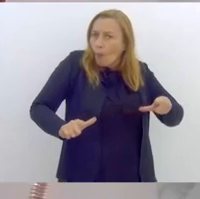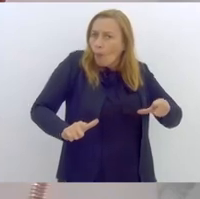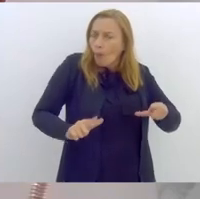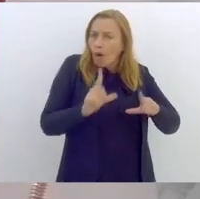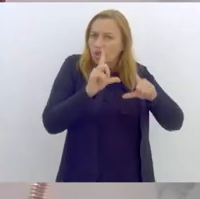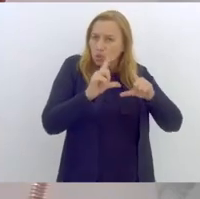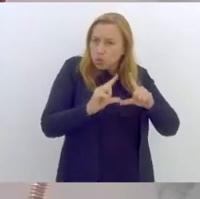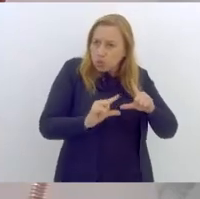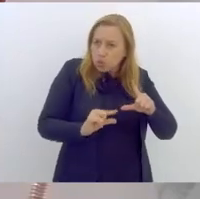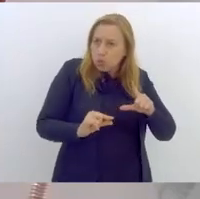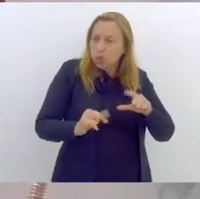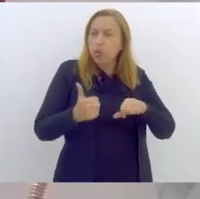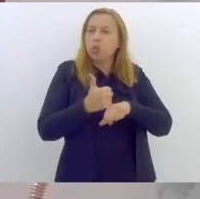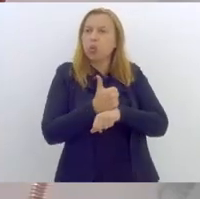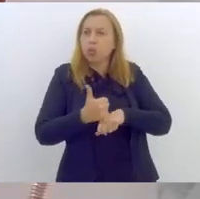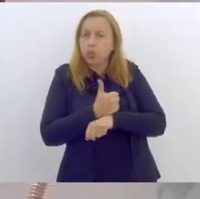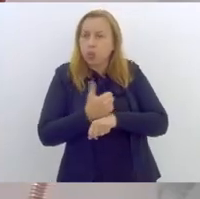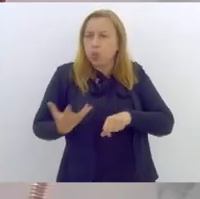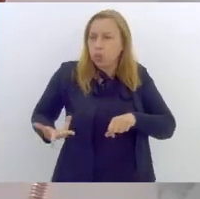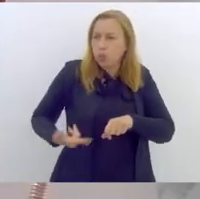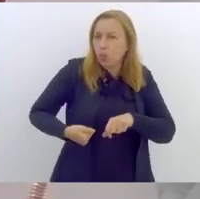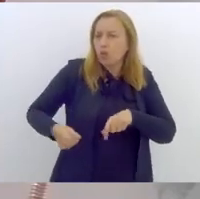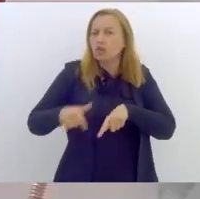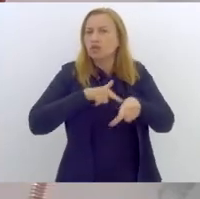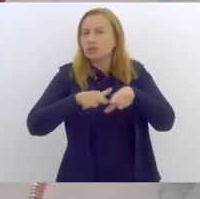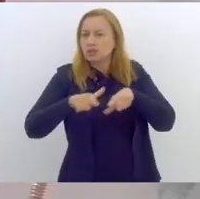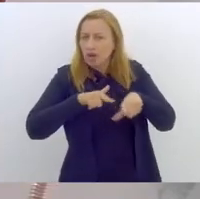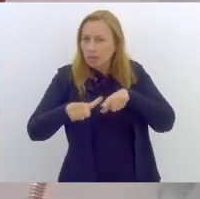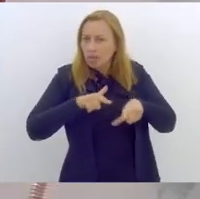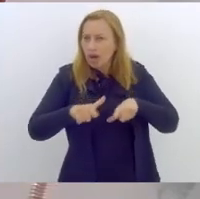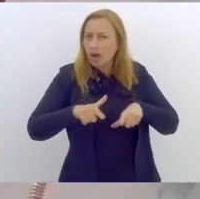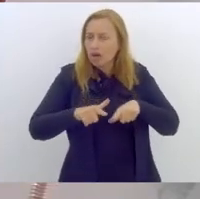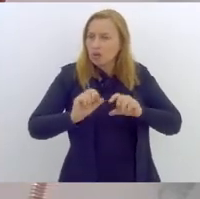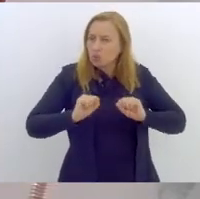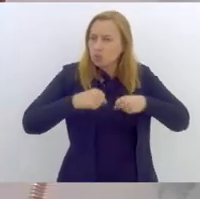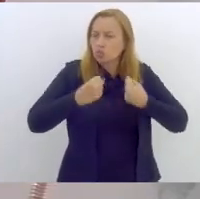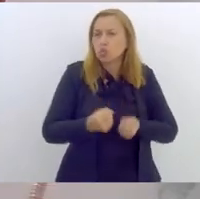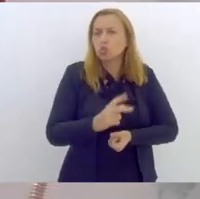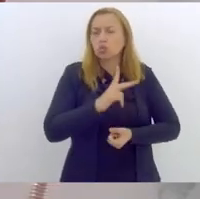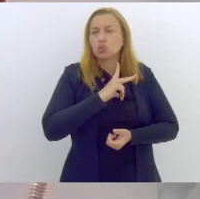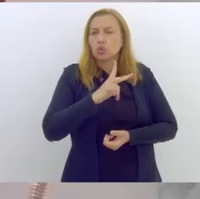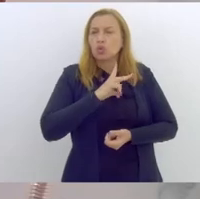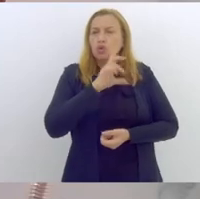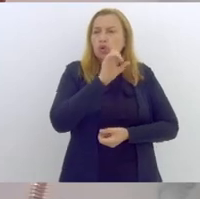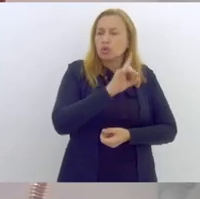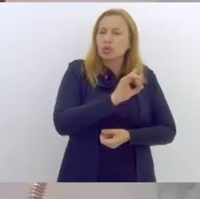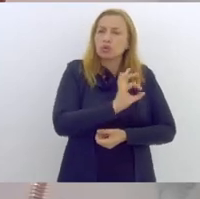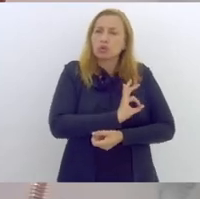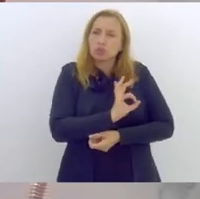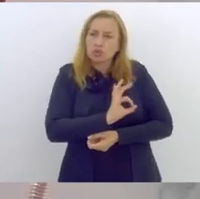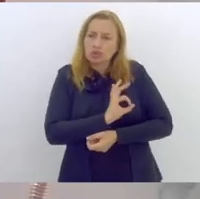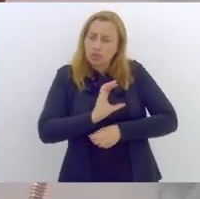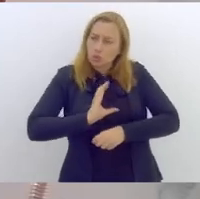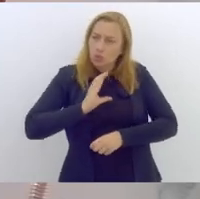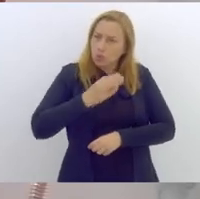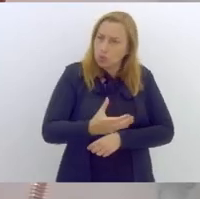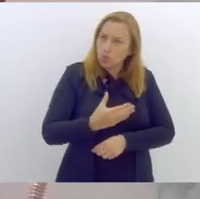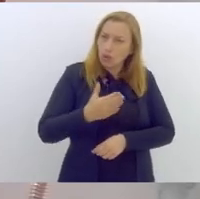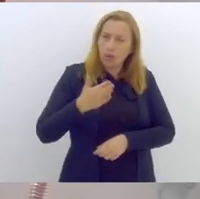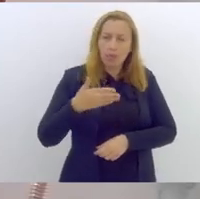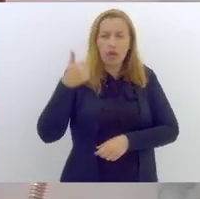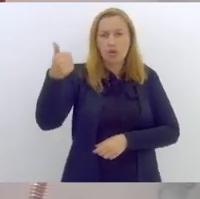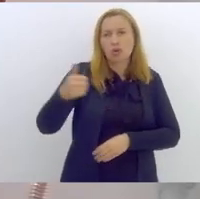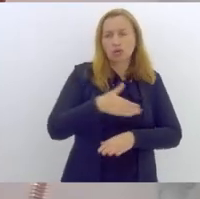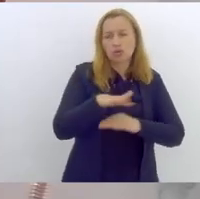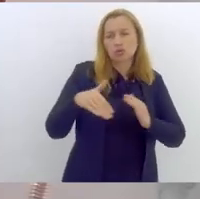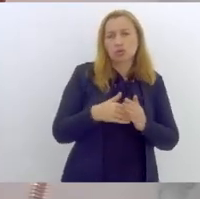diminuídas a qualidade do serviço em que pede todo o esforço pessoal dos agentes dos Bravos policiais que aliás são os melhores de todo